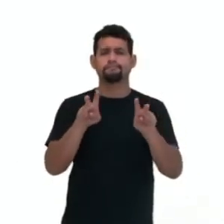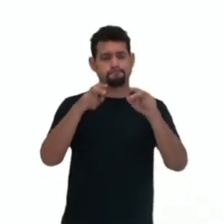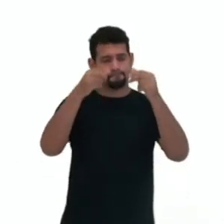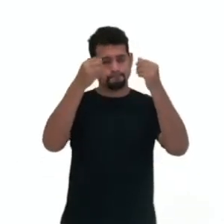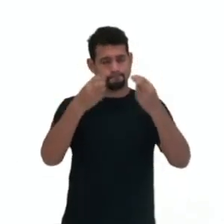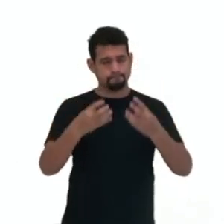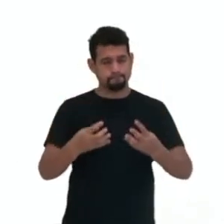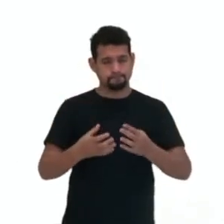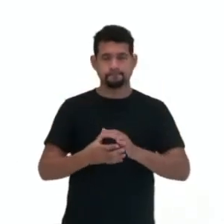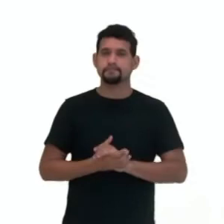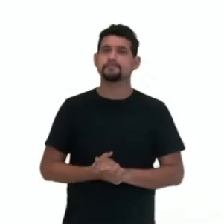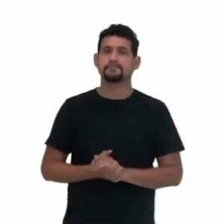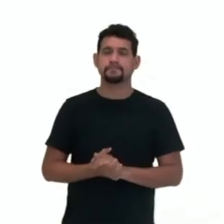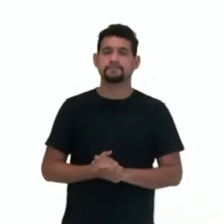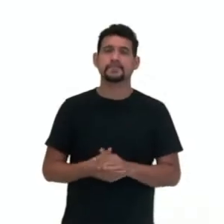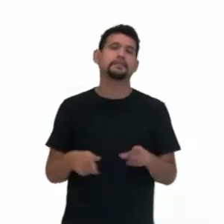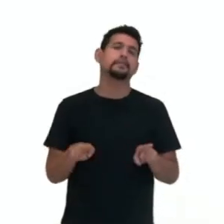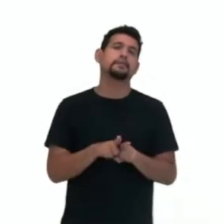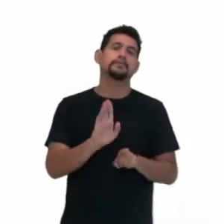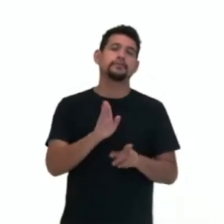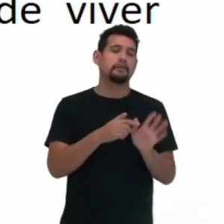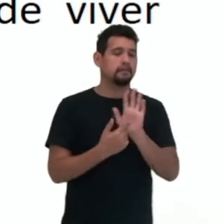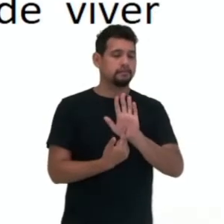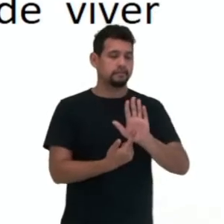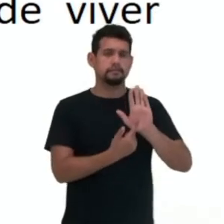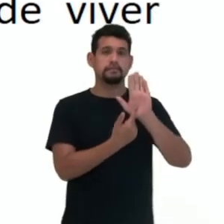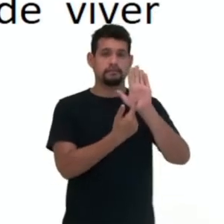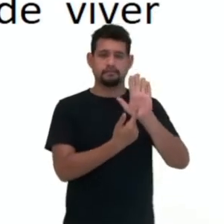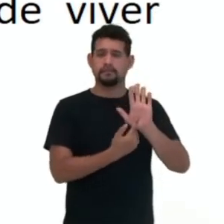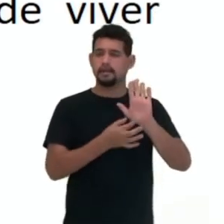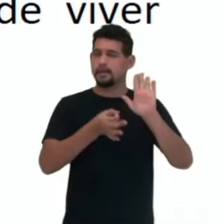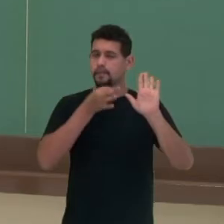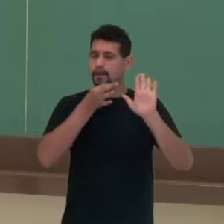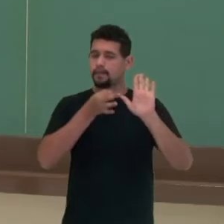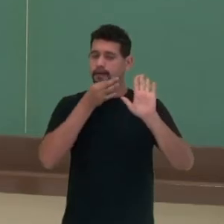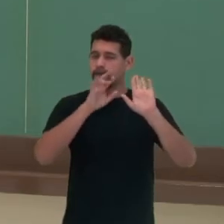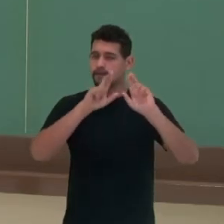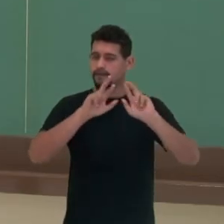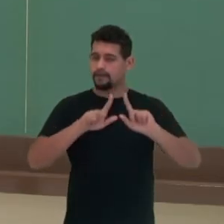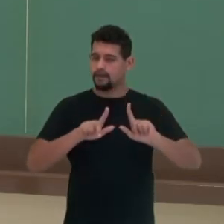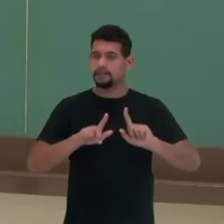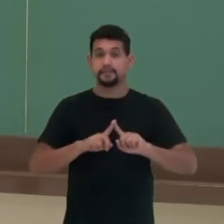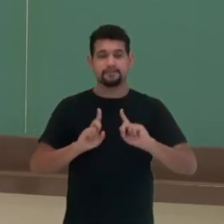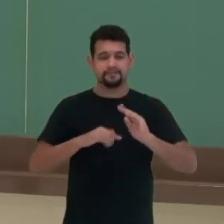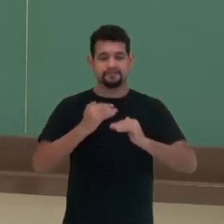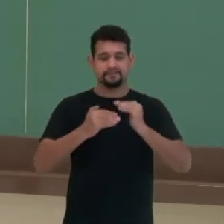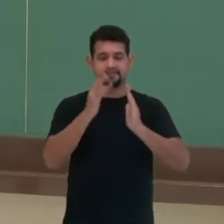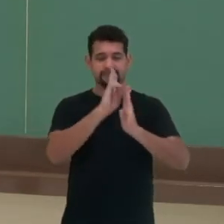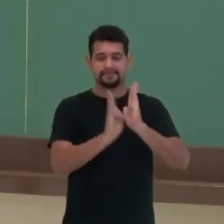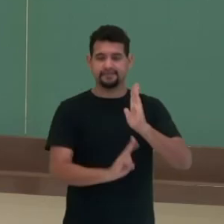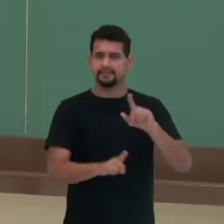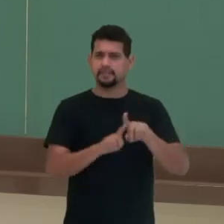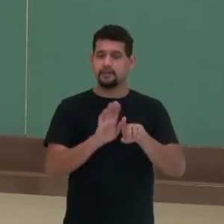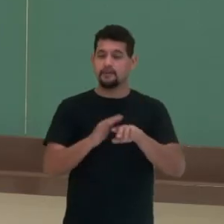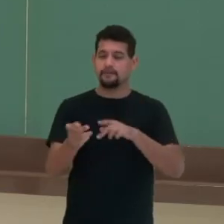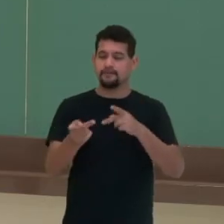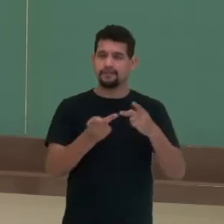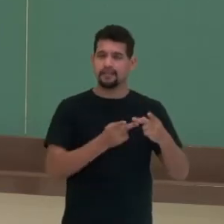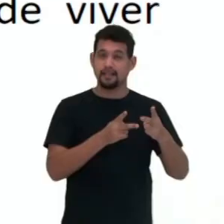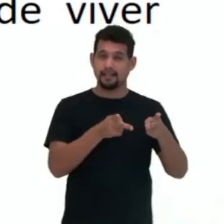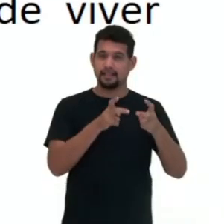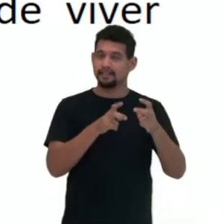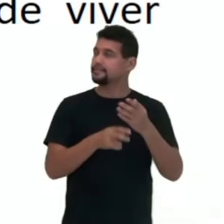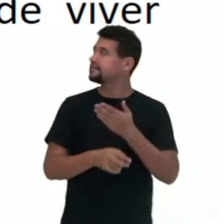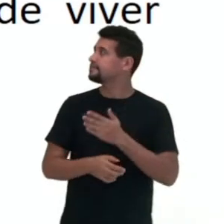argumento, denotando um contraste de opiniões. Seguimos com a leitura e eu te convido a acompanhar comigo